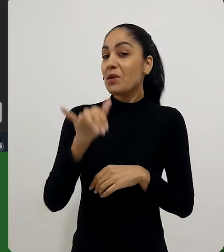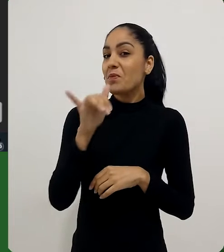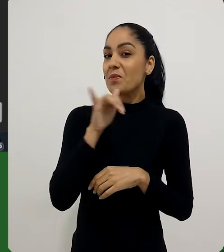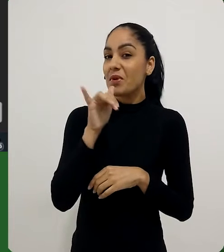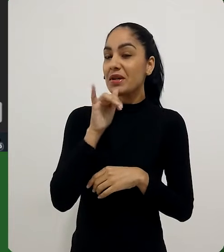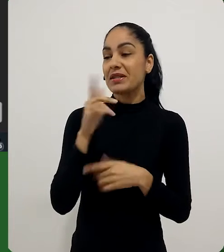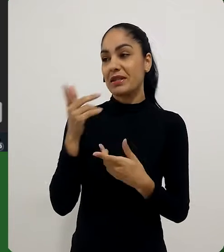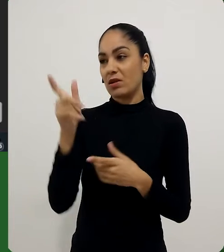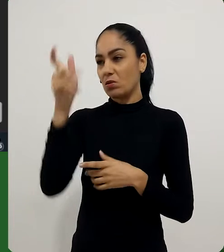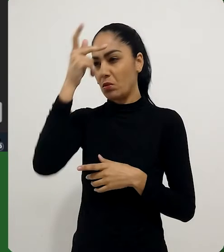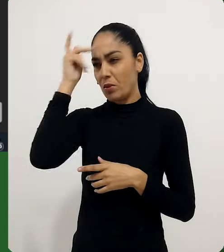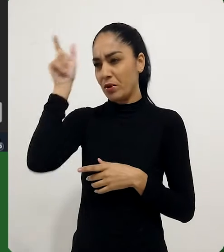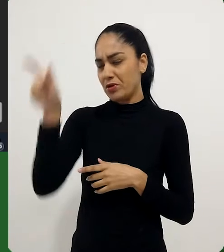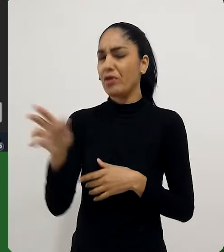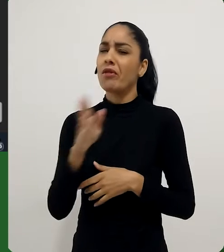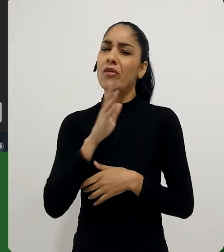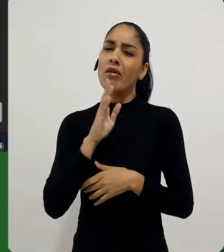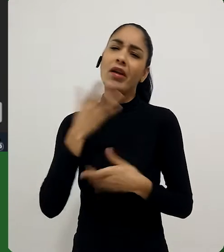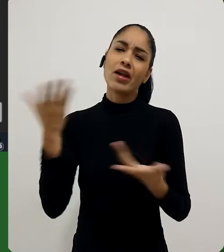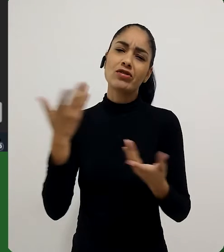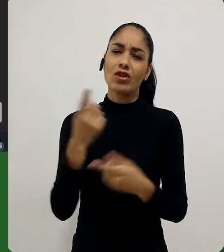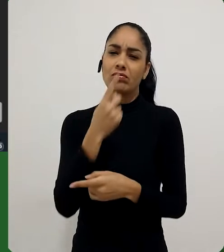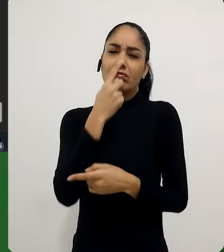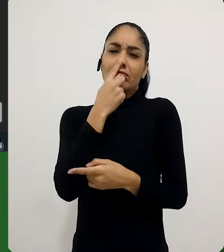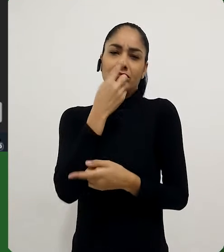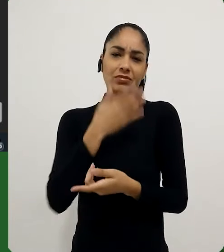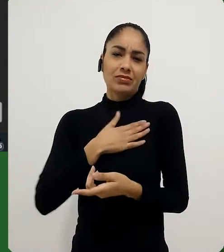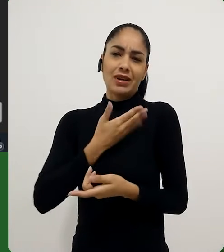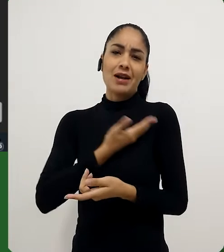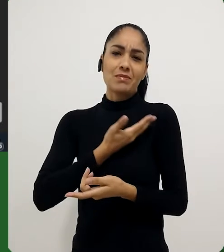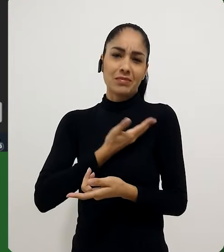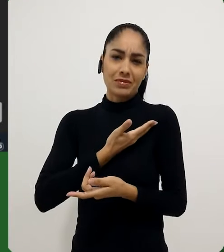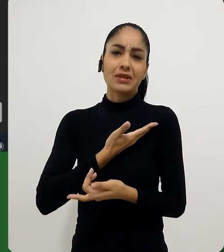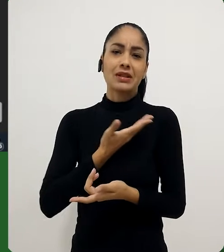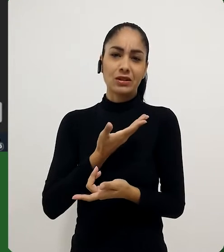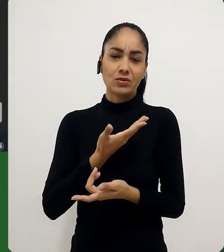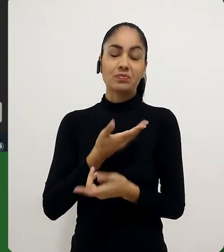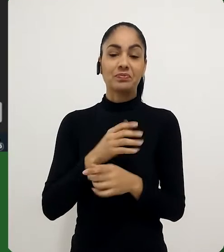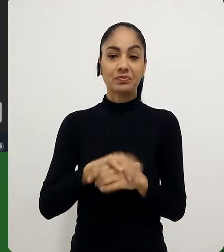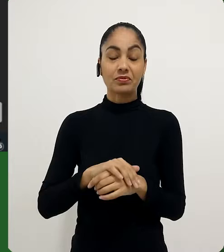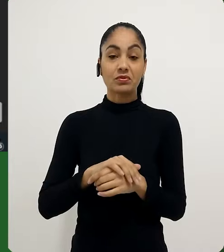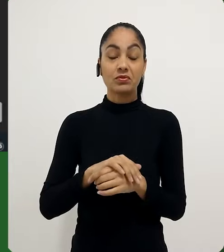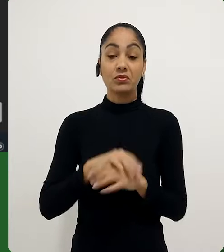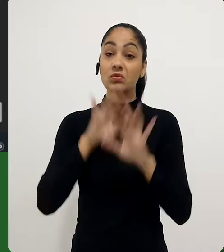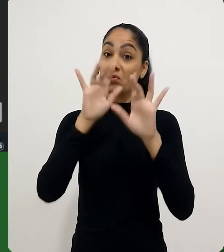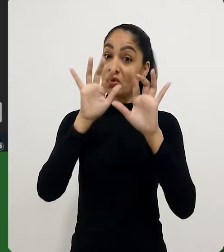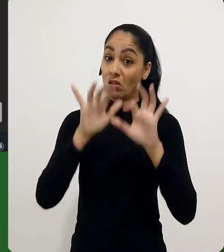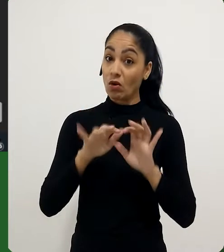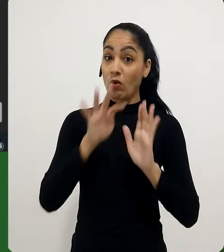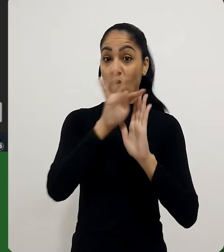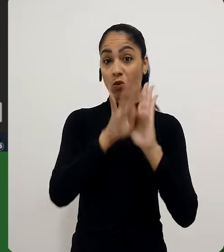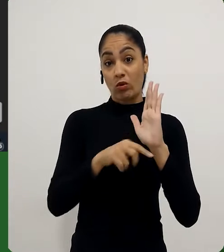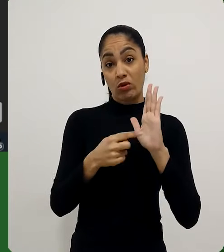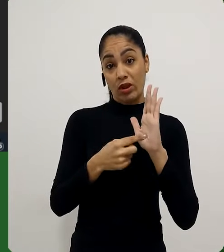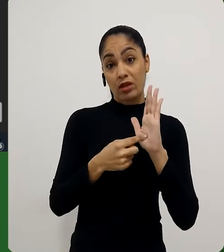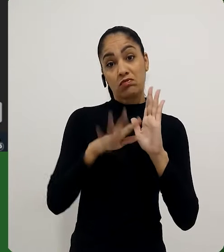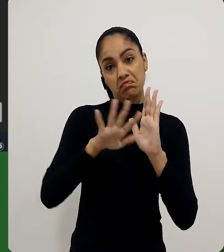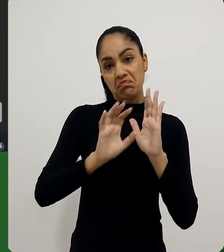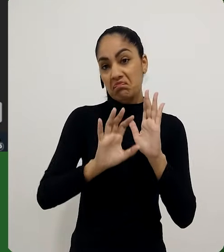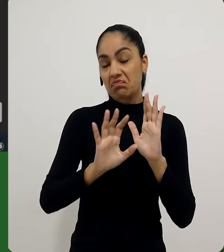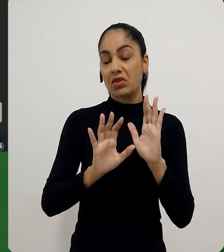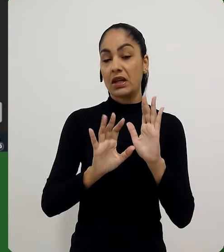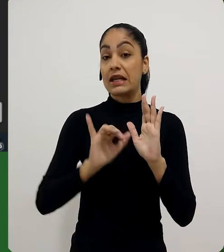uma maneira diferente. Se você vai encaminhar para uma pessoa conhecida, próxima, íntima,